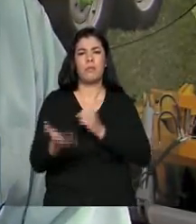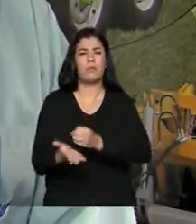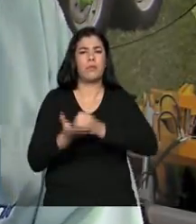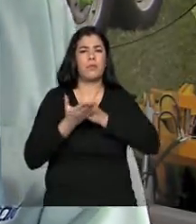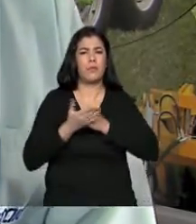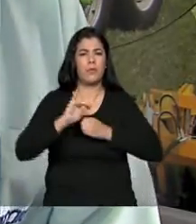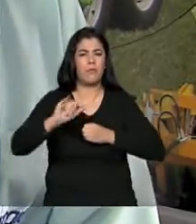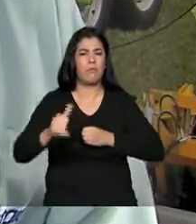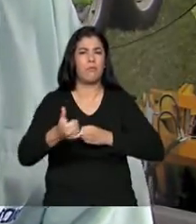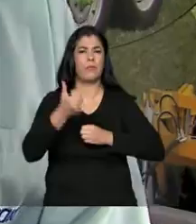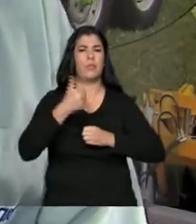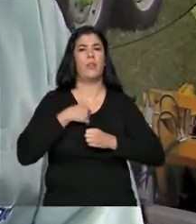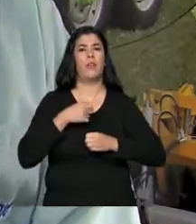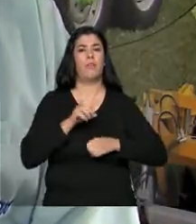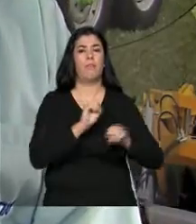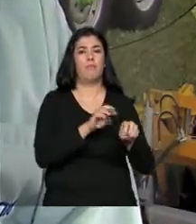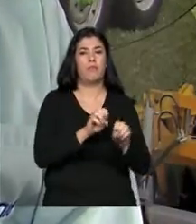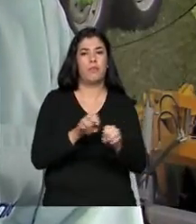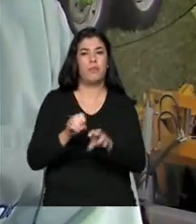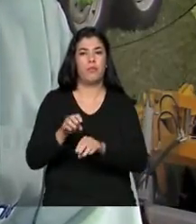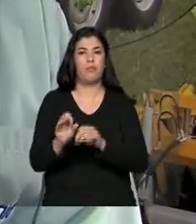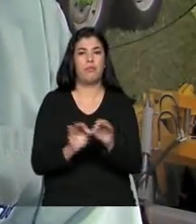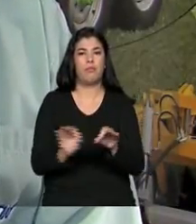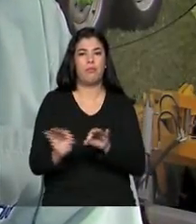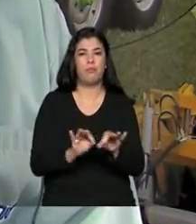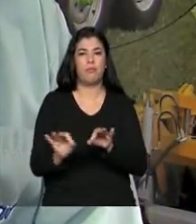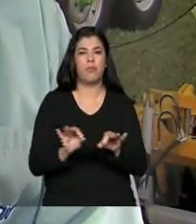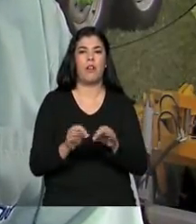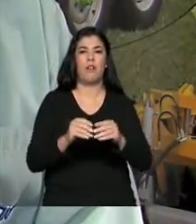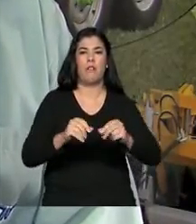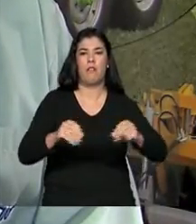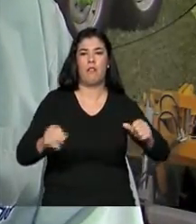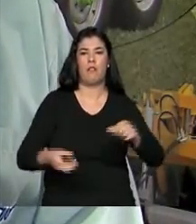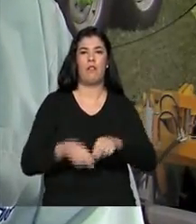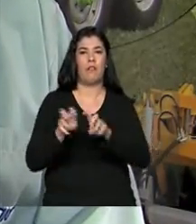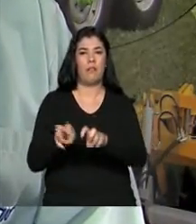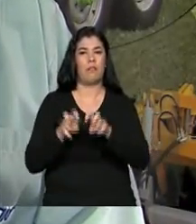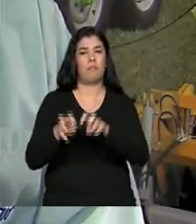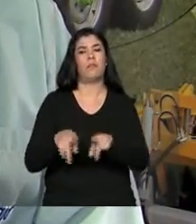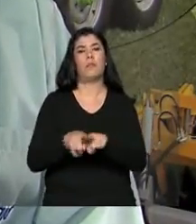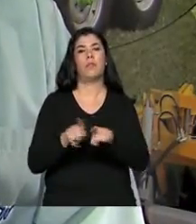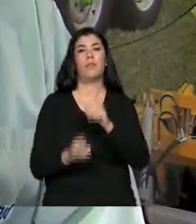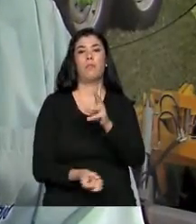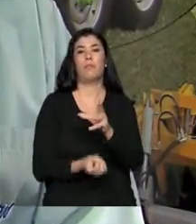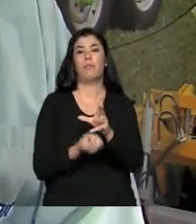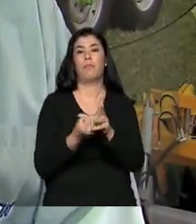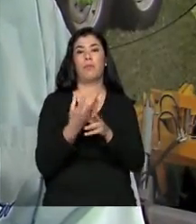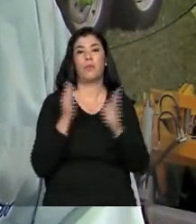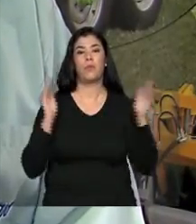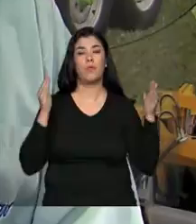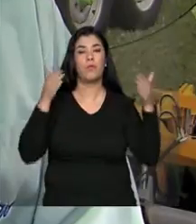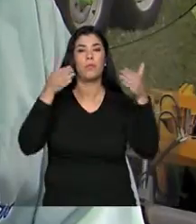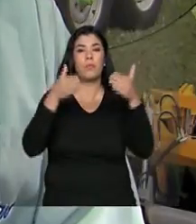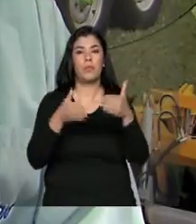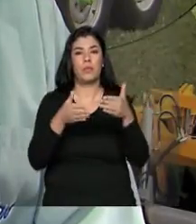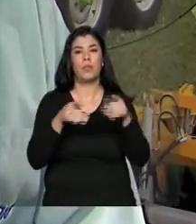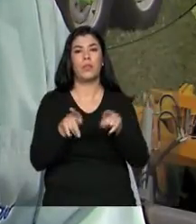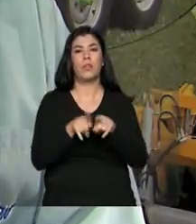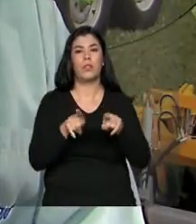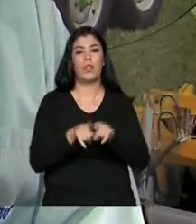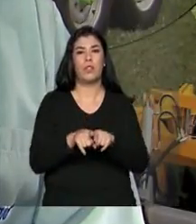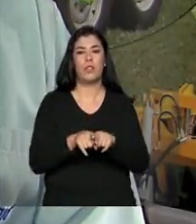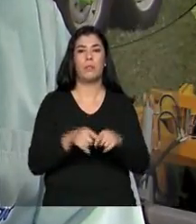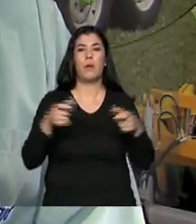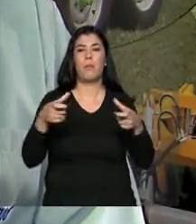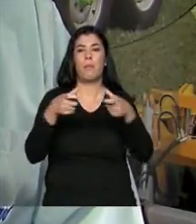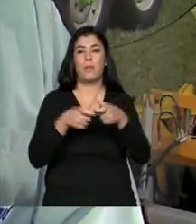do ramo de implementos agrícolas, em vista de que direcionamos a produção para o pequeno e médio